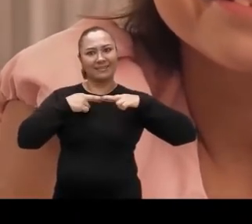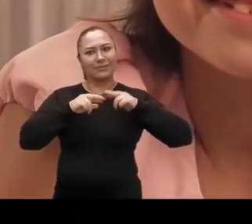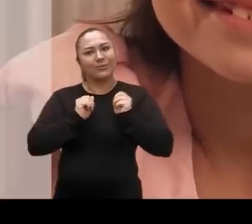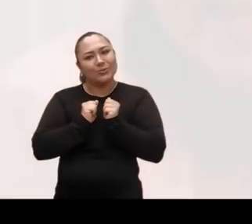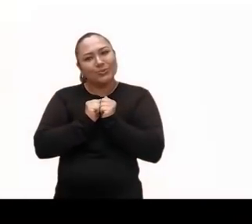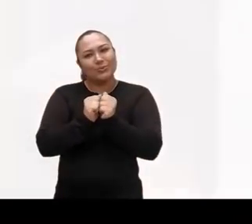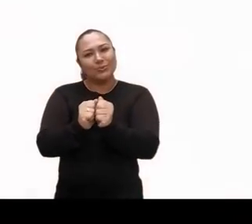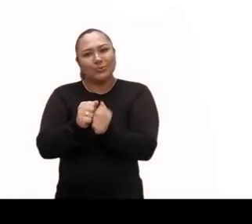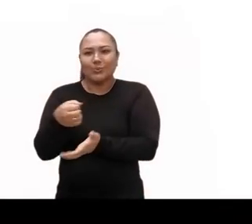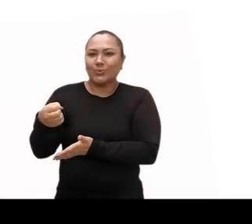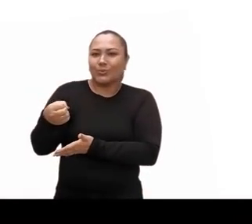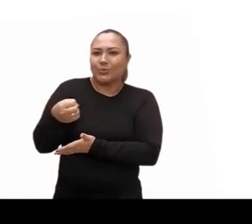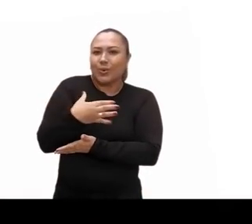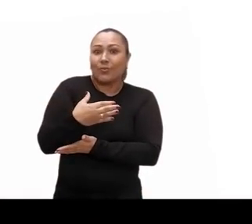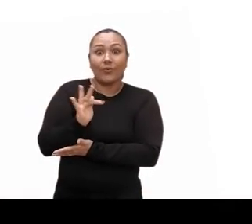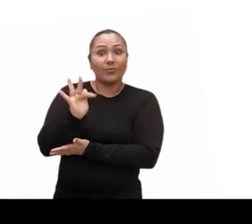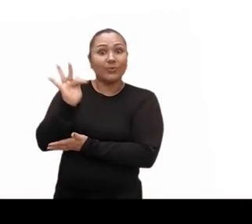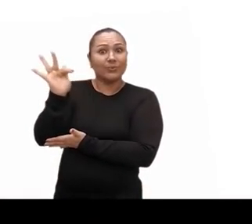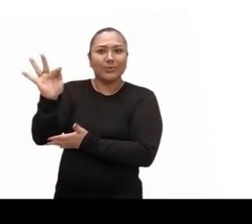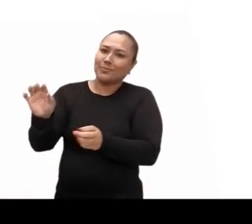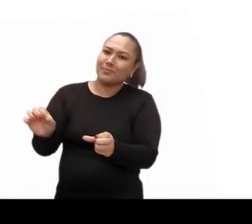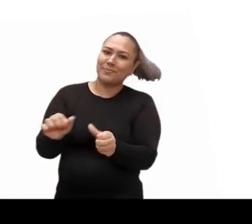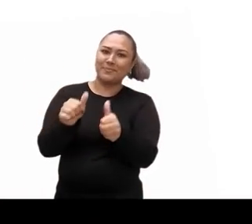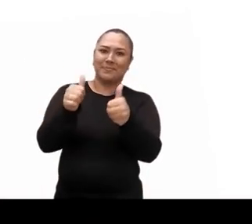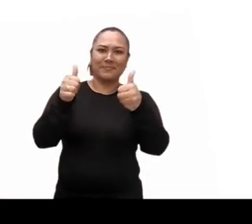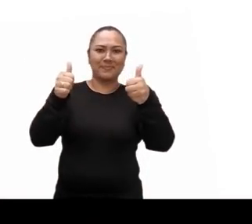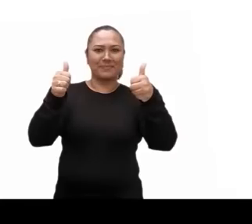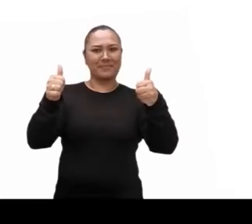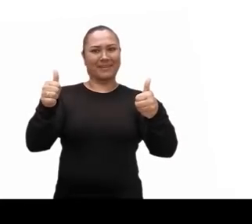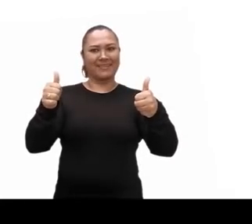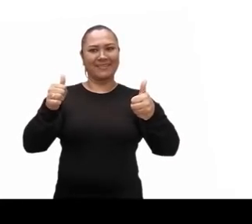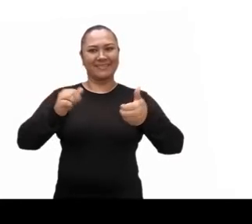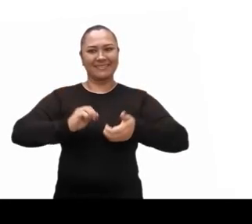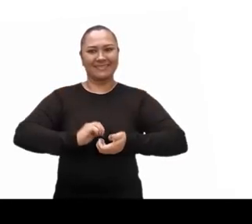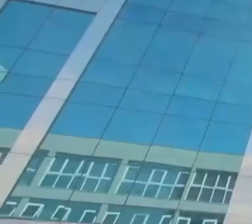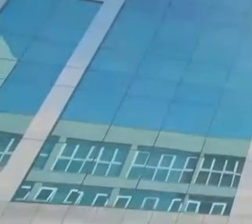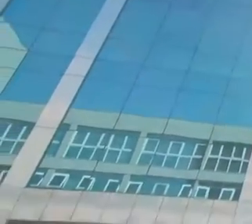Empresas Randon. Juntos, inovando por um futuro melhor.